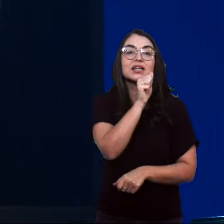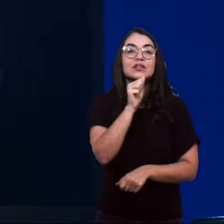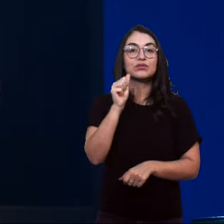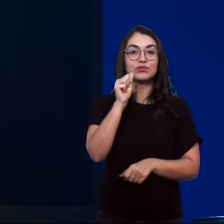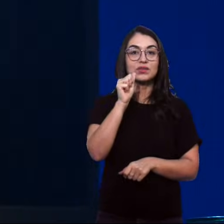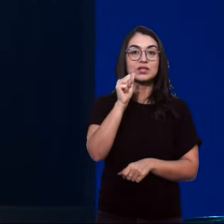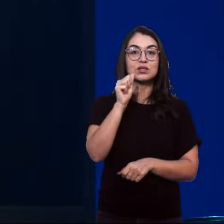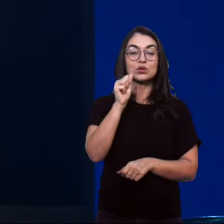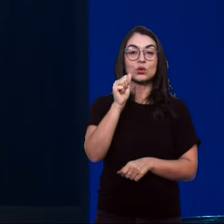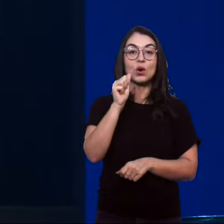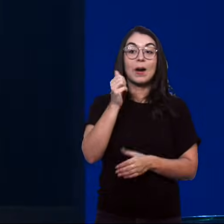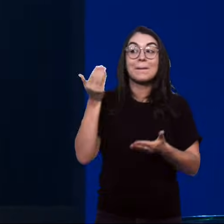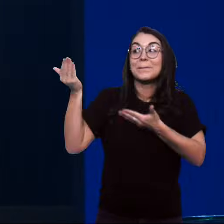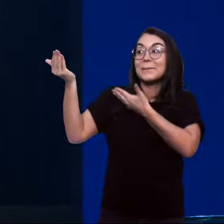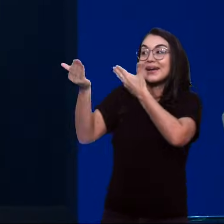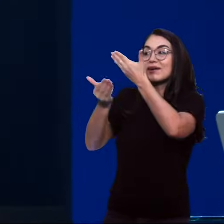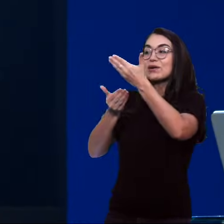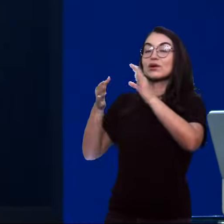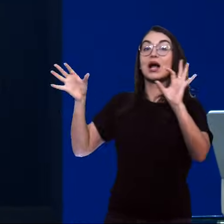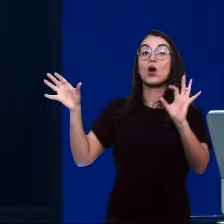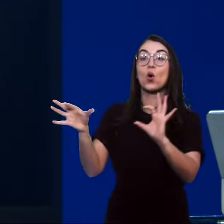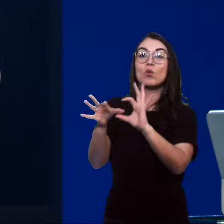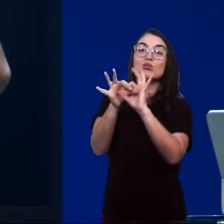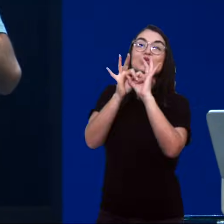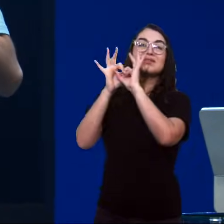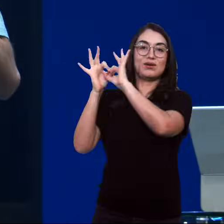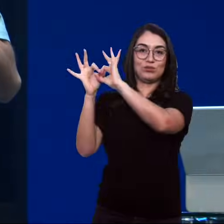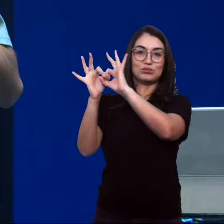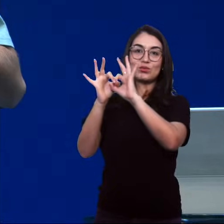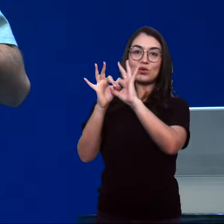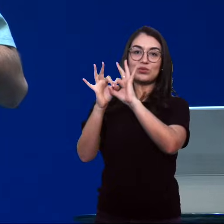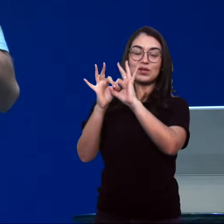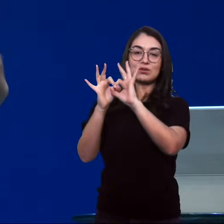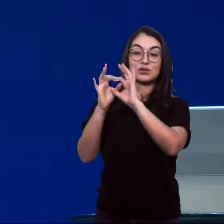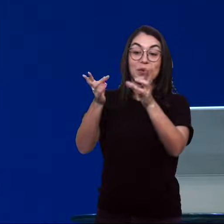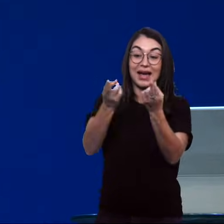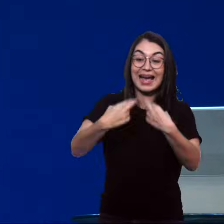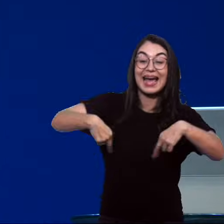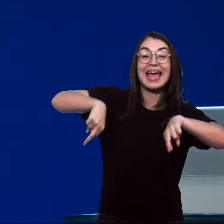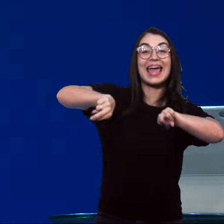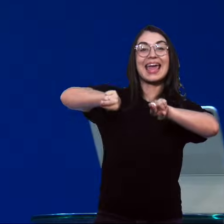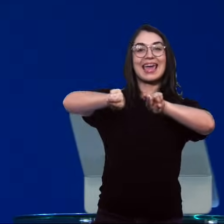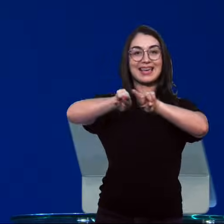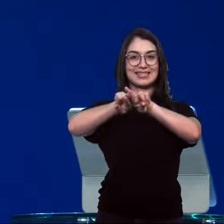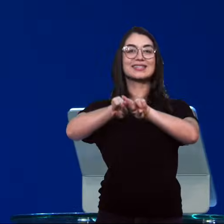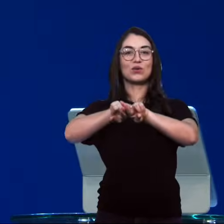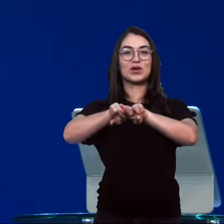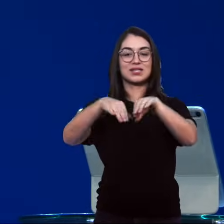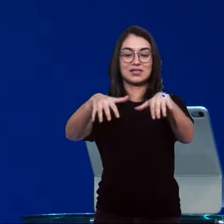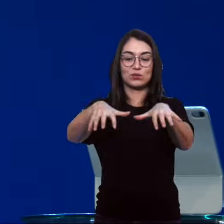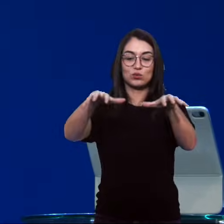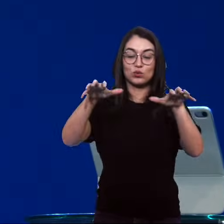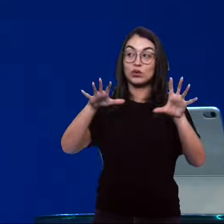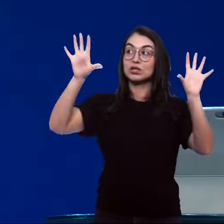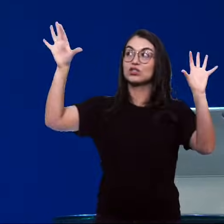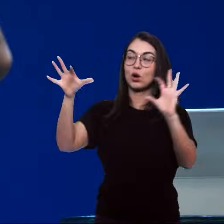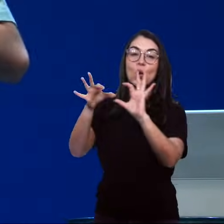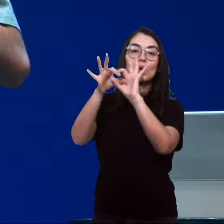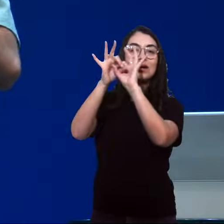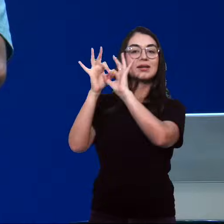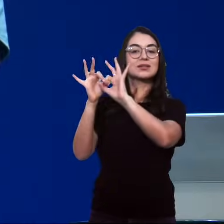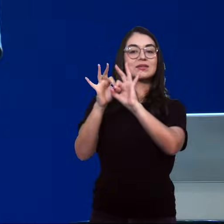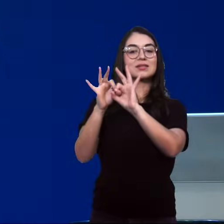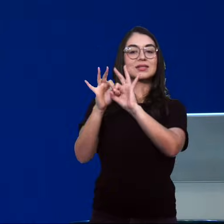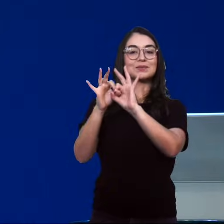comunhão com Deus, estava arruinado. Então a Bíblia conta que Zorobabel reconstrói o altar e